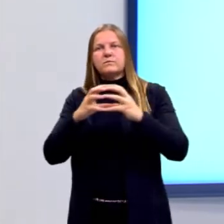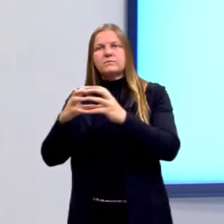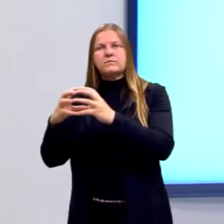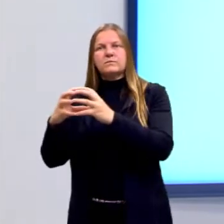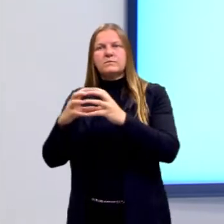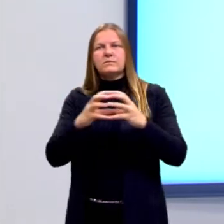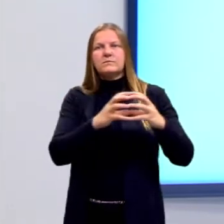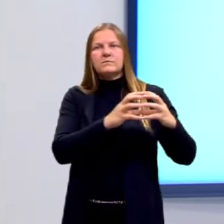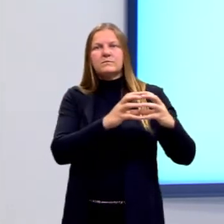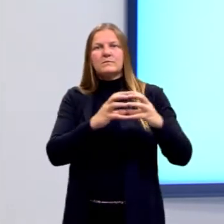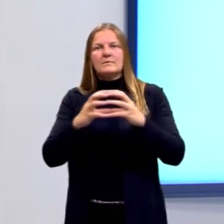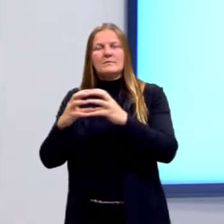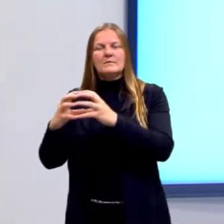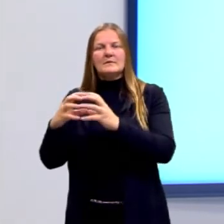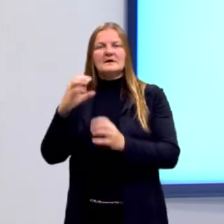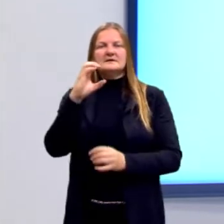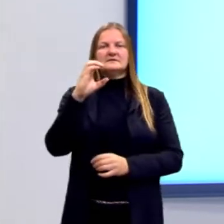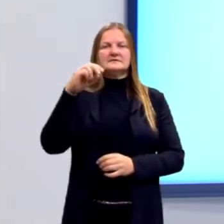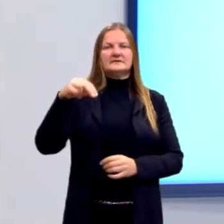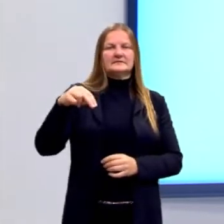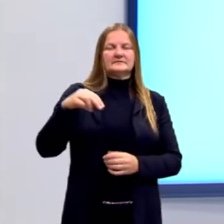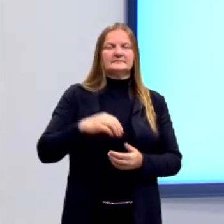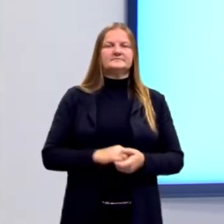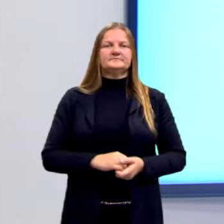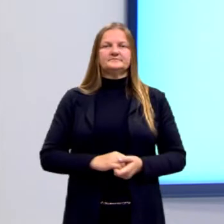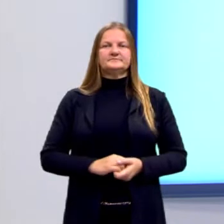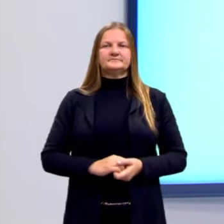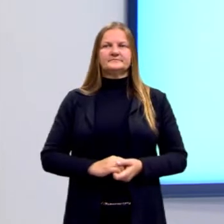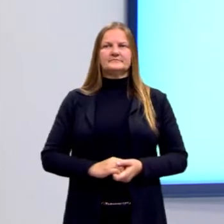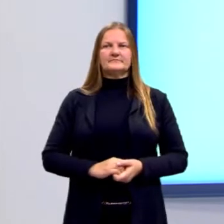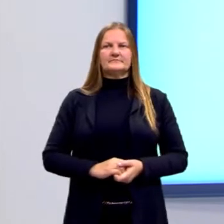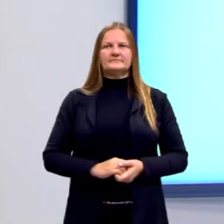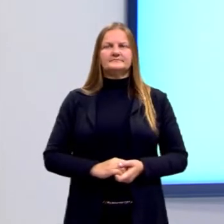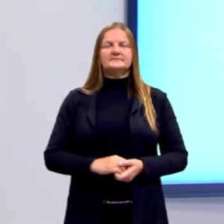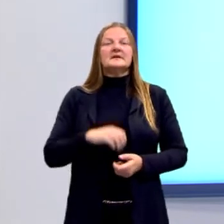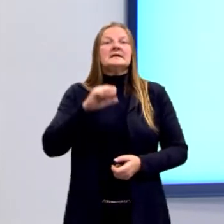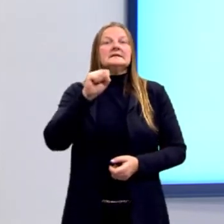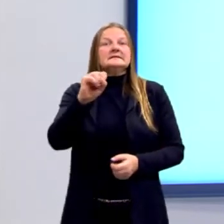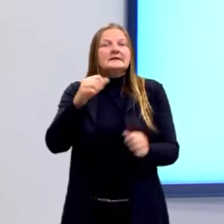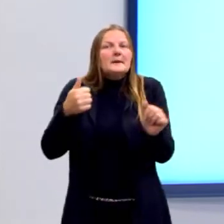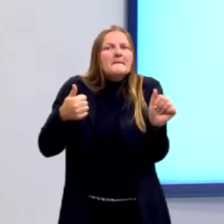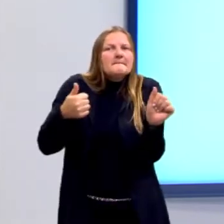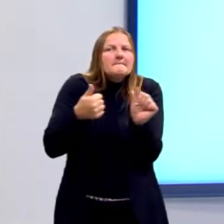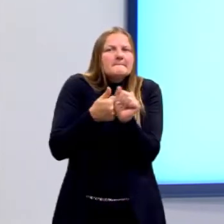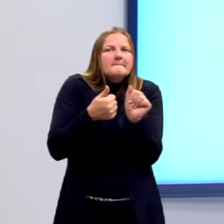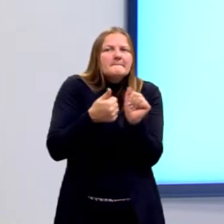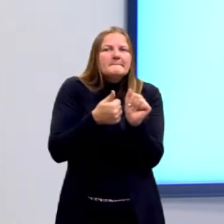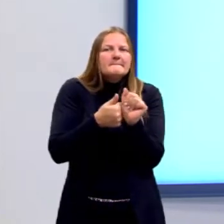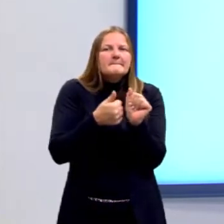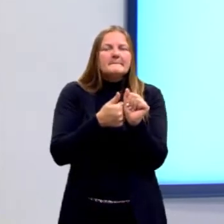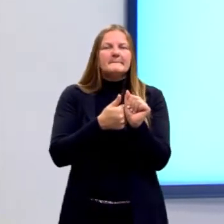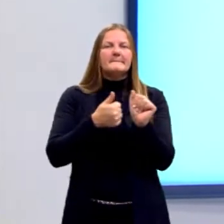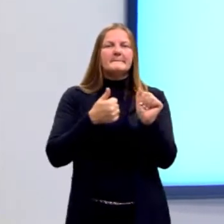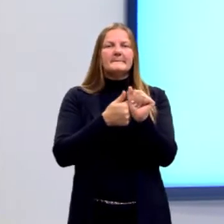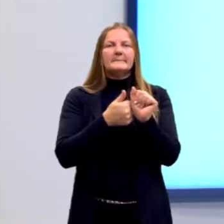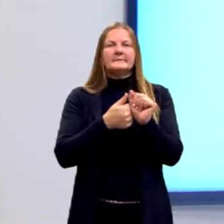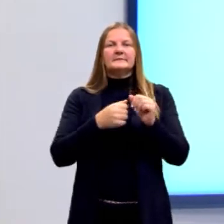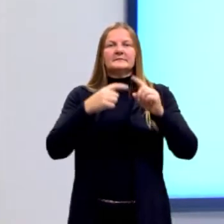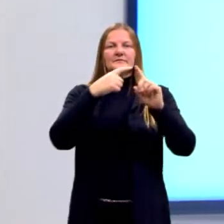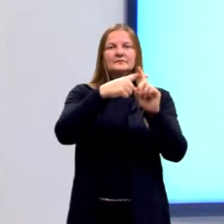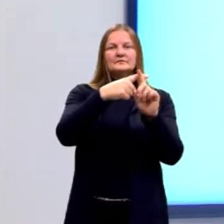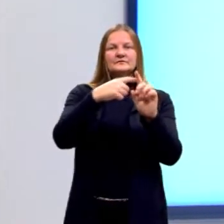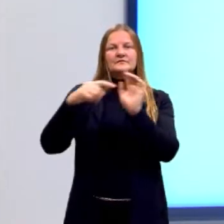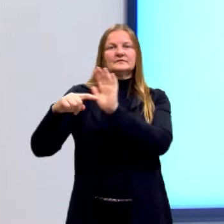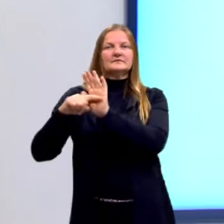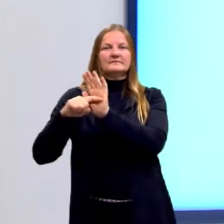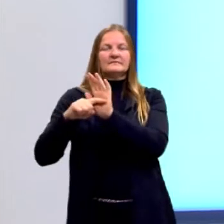movimento então agora ela tem né um pouco das duas tá esse ela se aproximar né tão perto né dessa carga